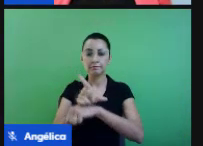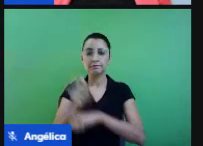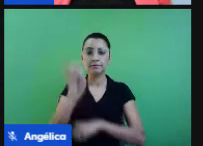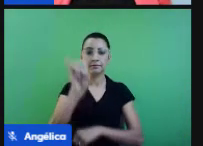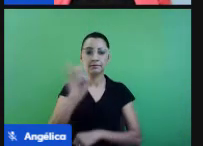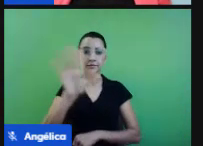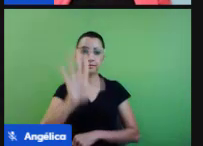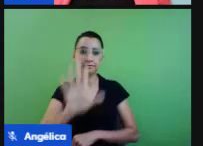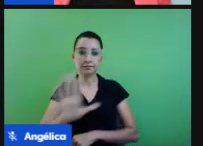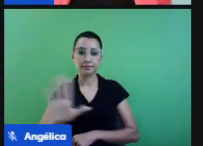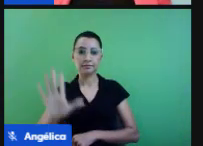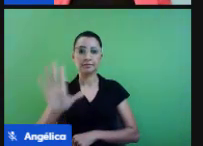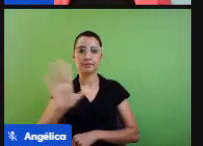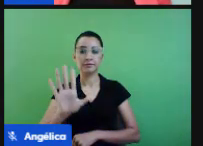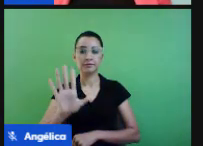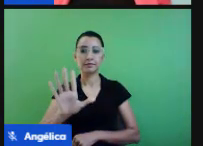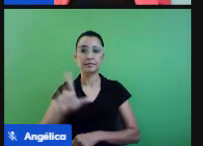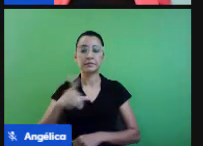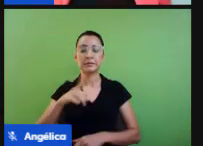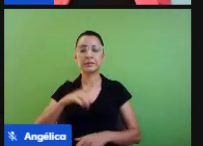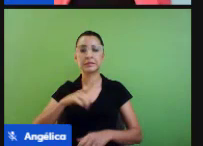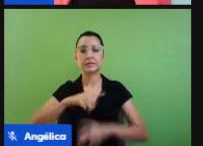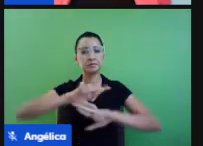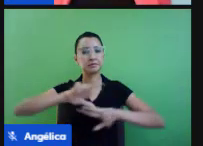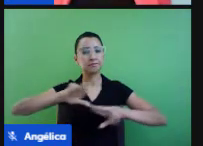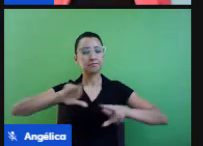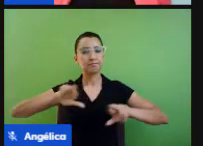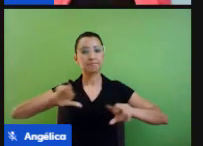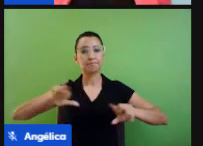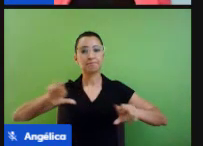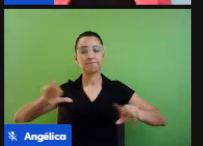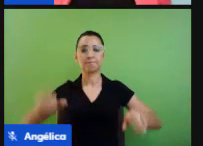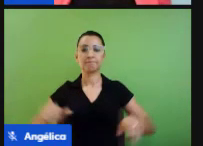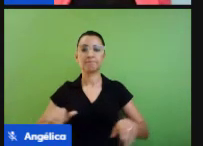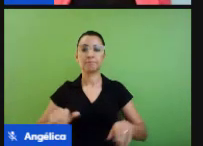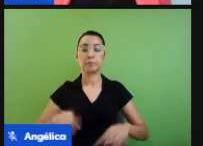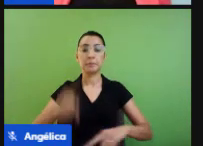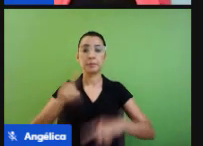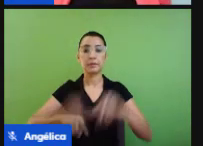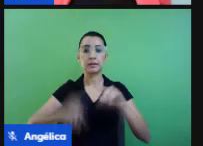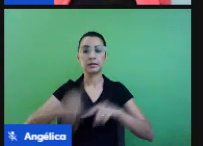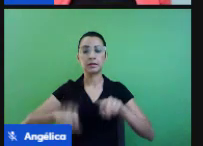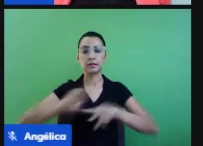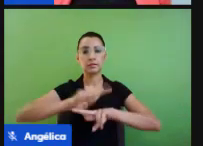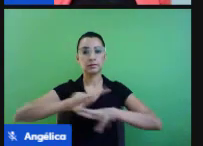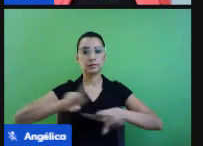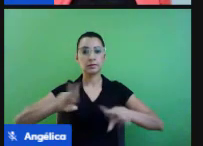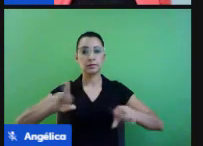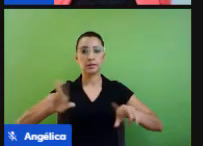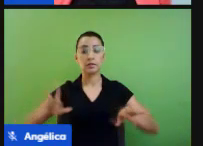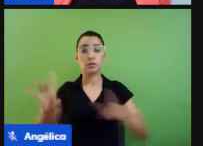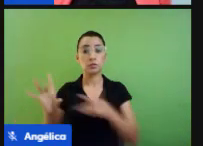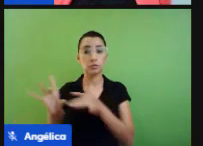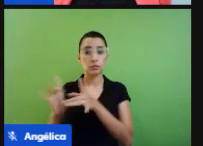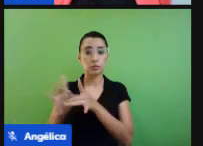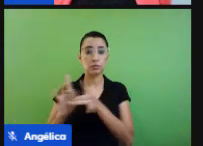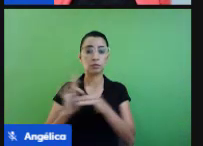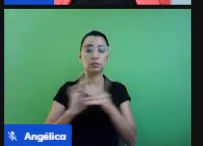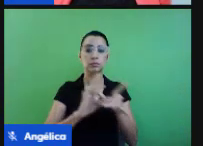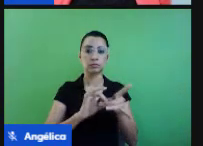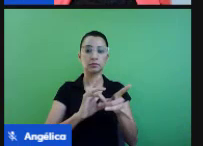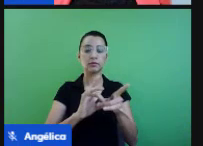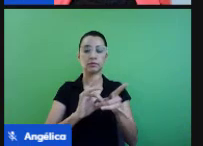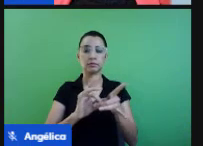imagens, animações, enfim, diferentes objetos de aprendizagem que se conectam ali